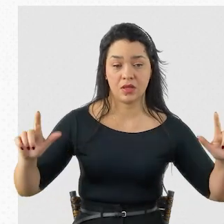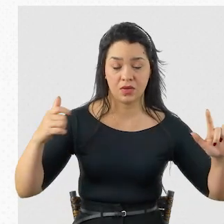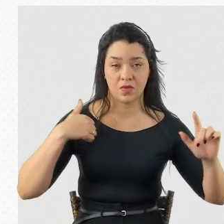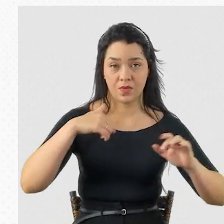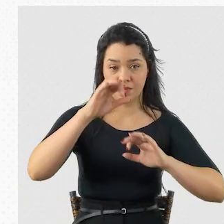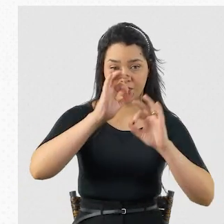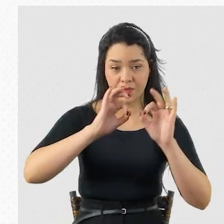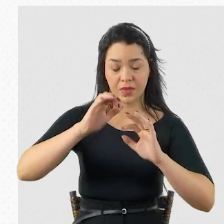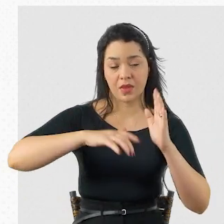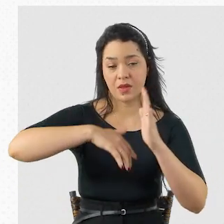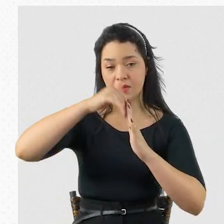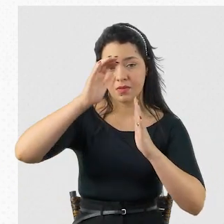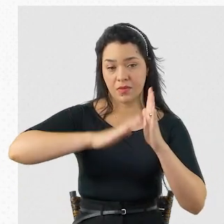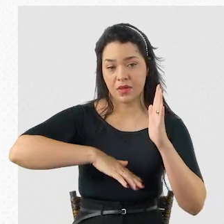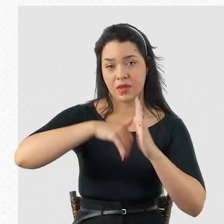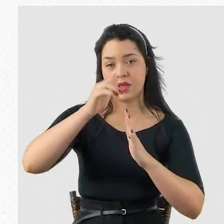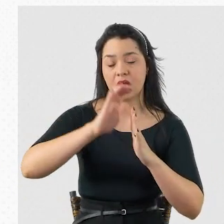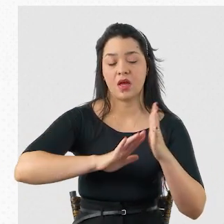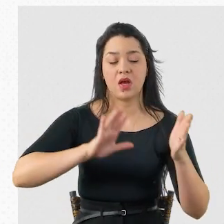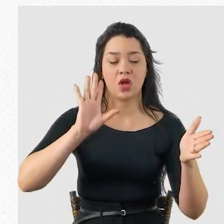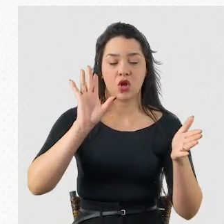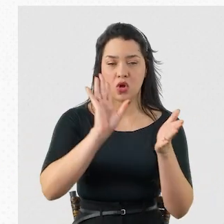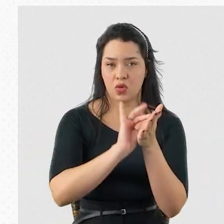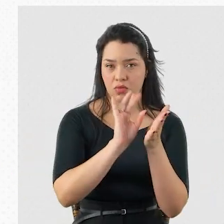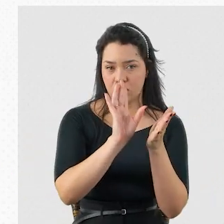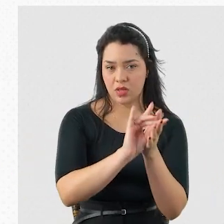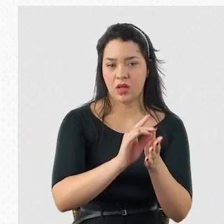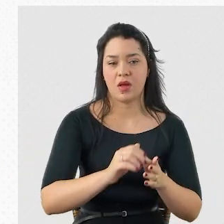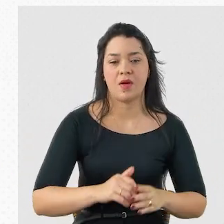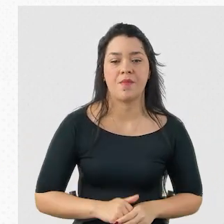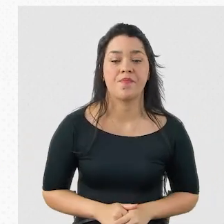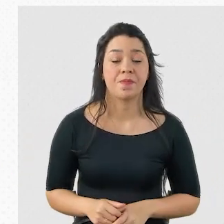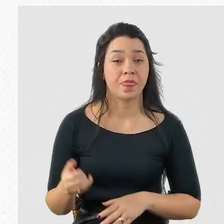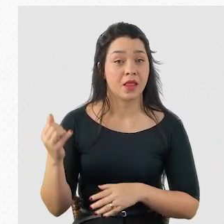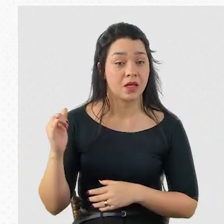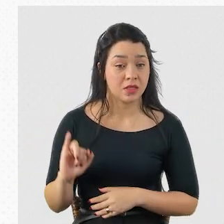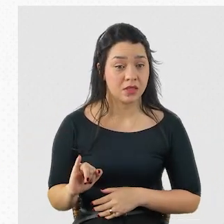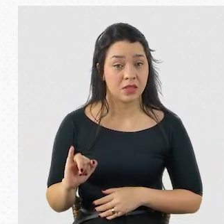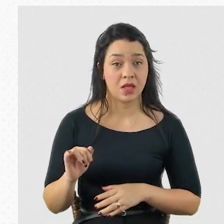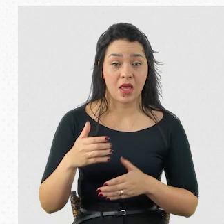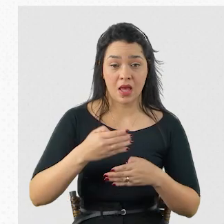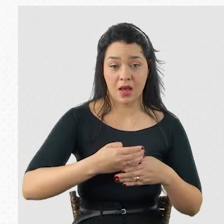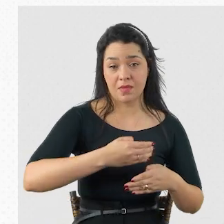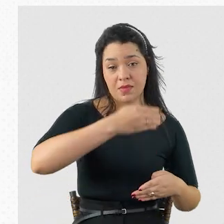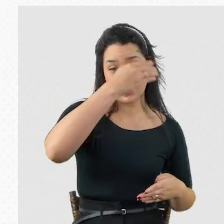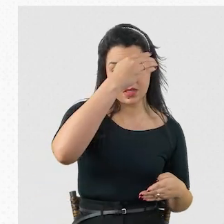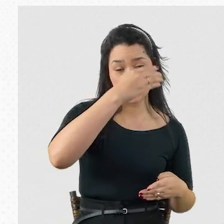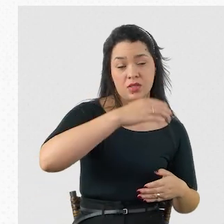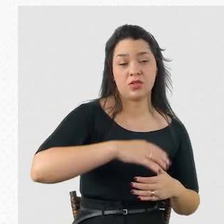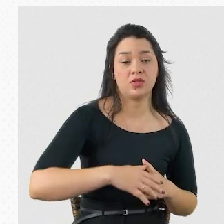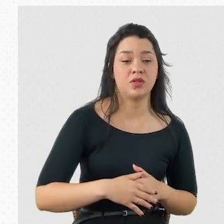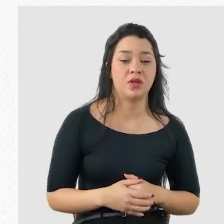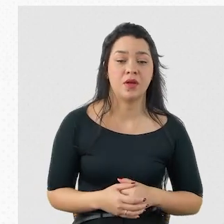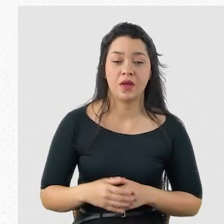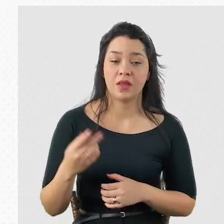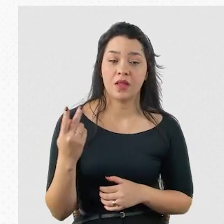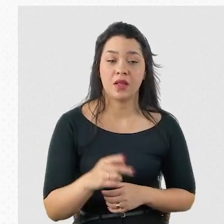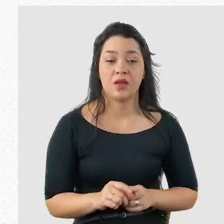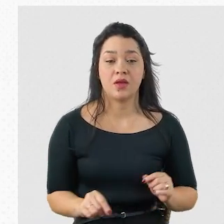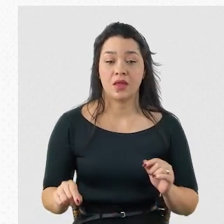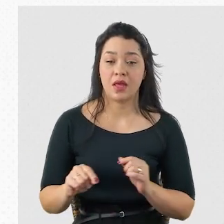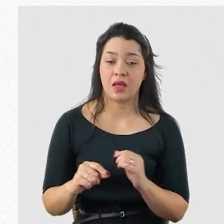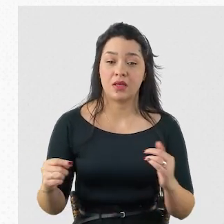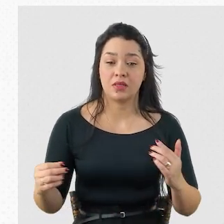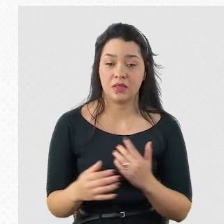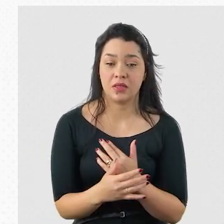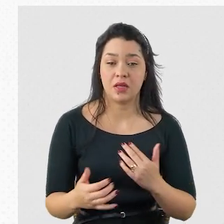montar, pintar, desenhar, grudar na tela da TV. Se o suporte é a parede, e o suporte dela é a cidade,